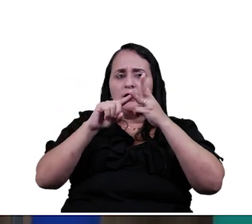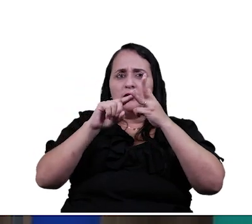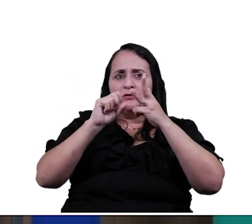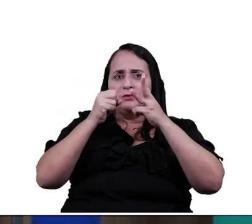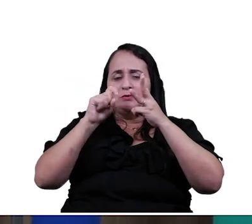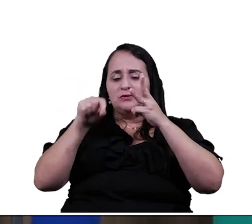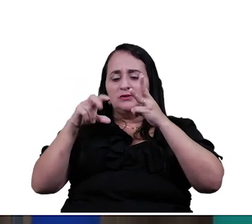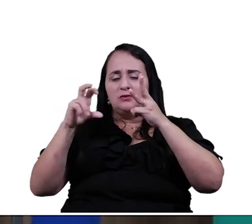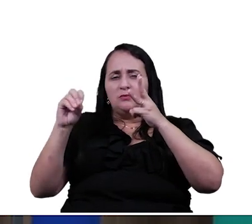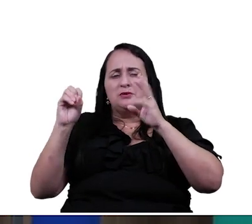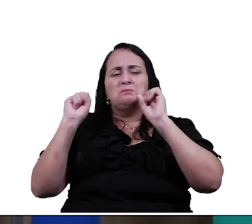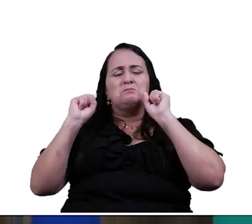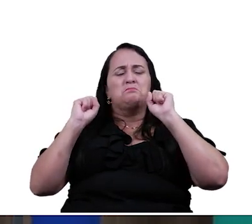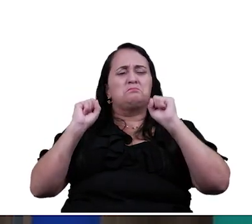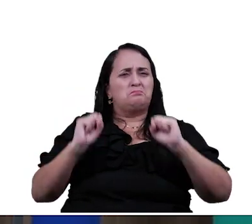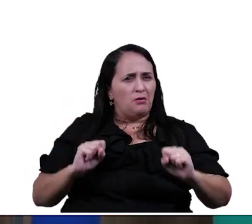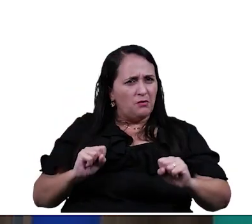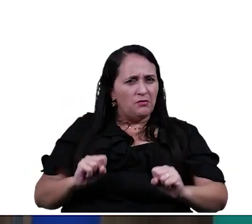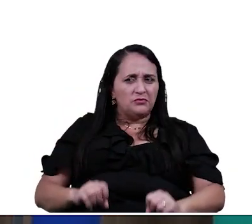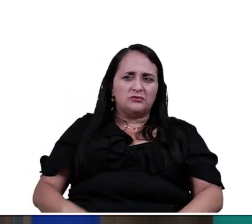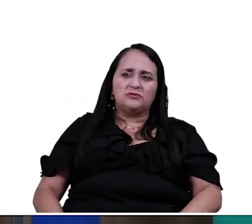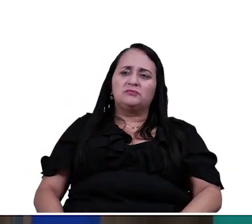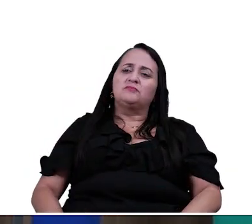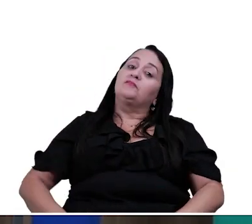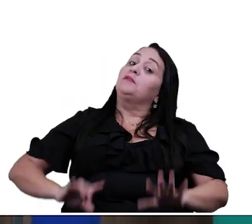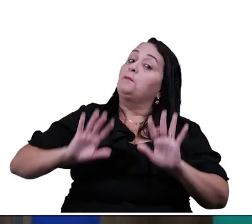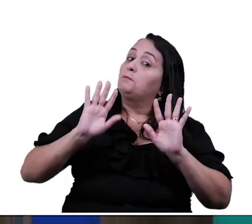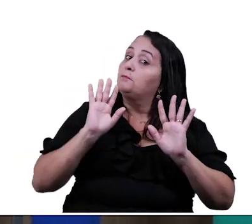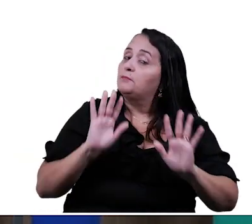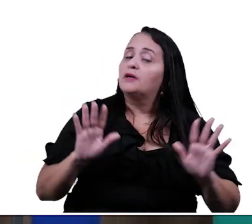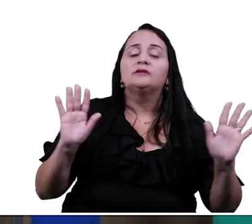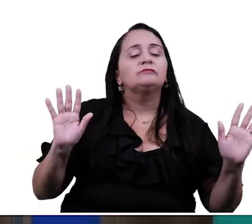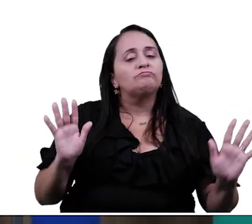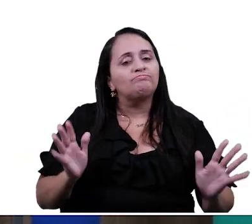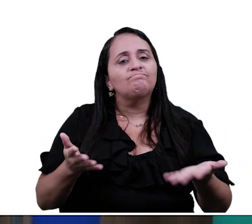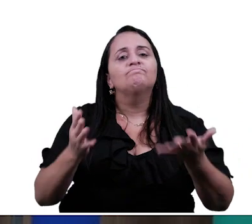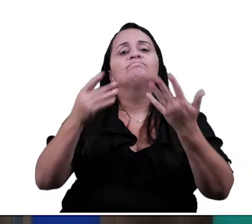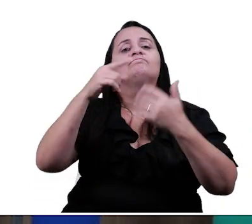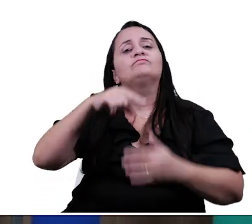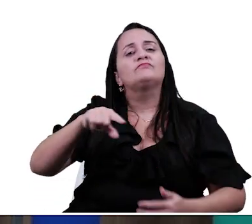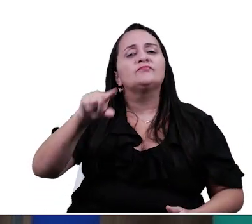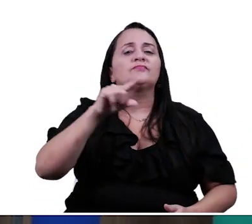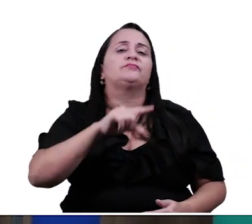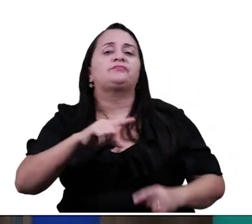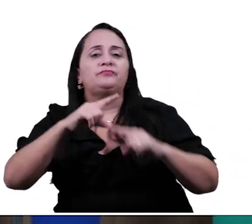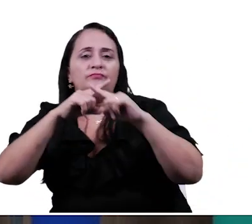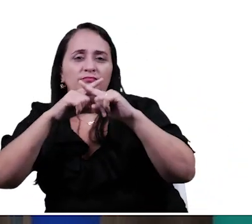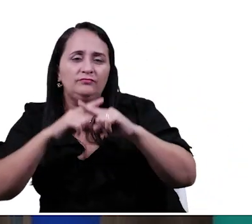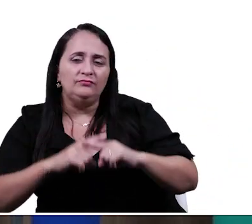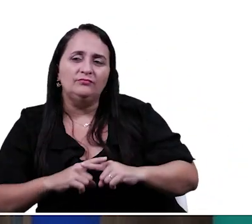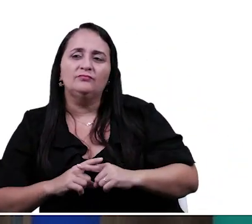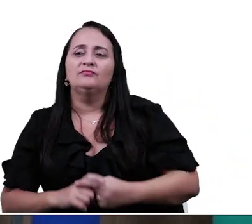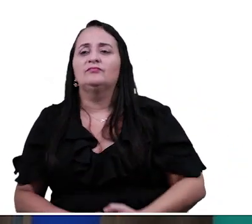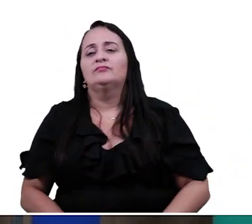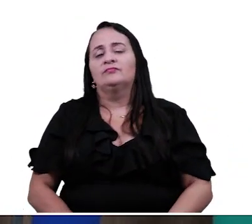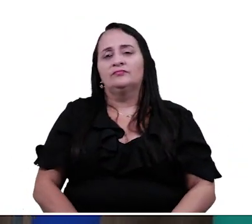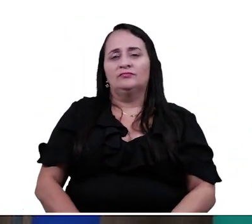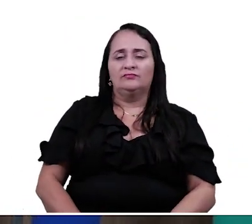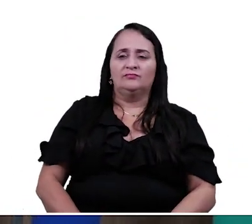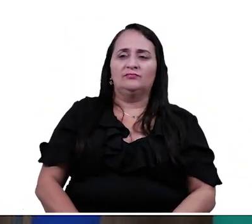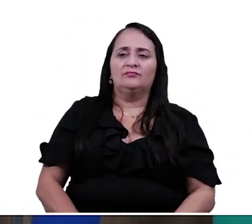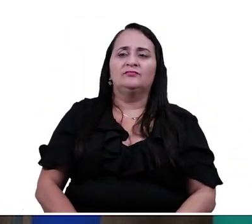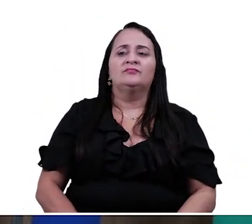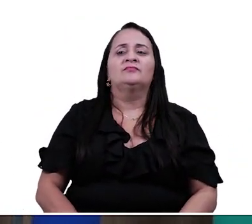cálculo e a resposta. Mas eu estimulo você a trabalhar multiplicação, tá bom?